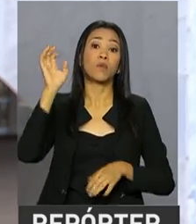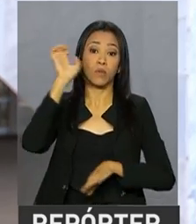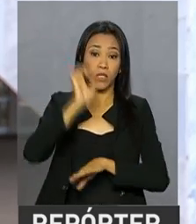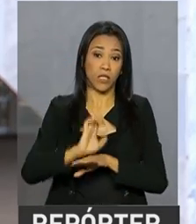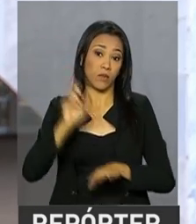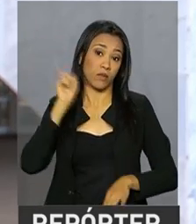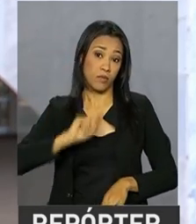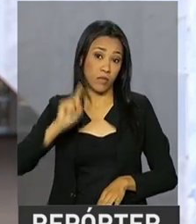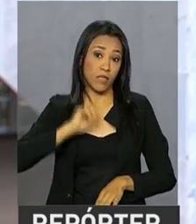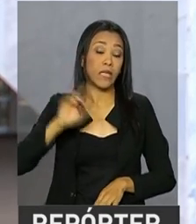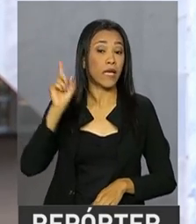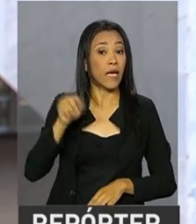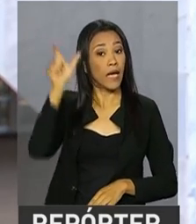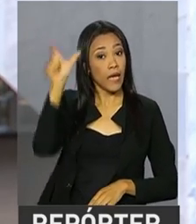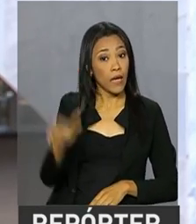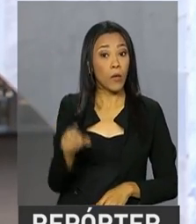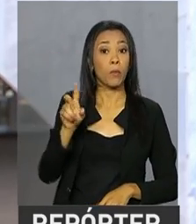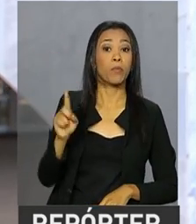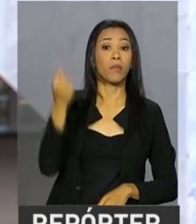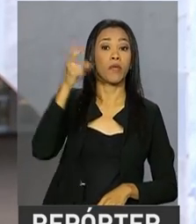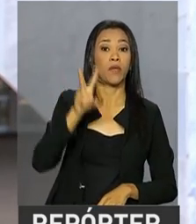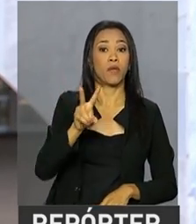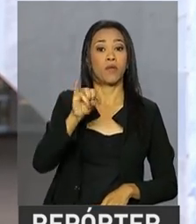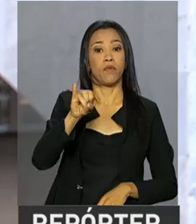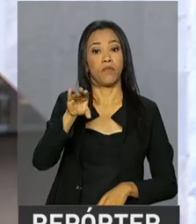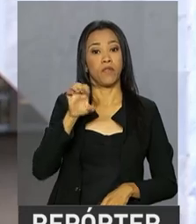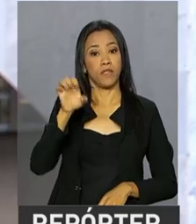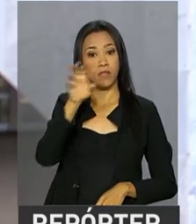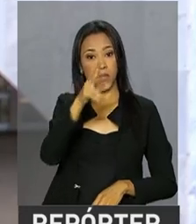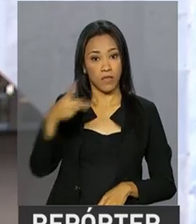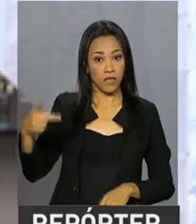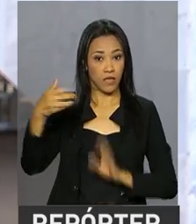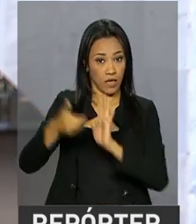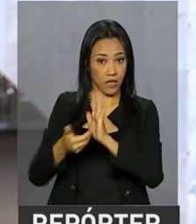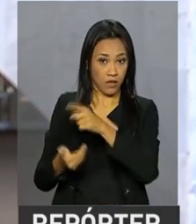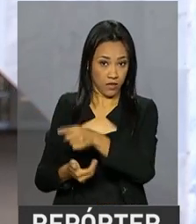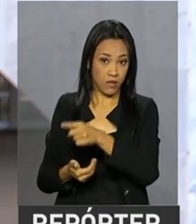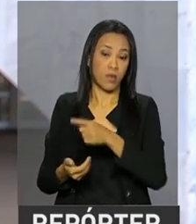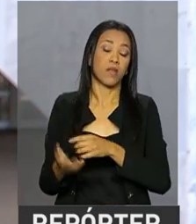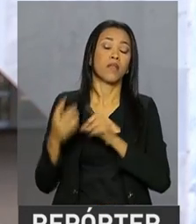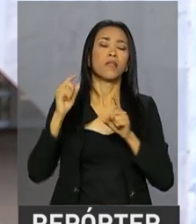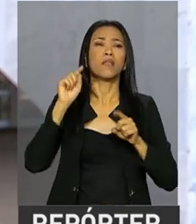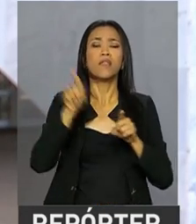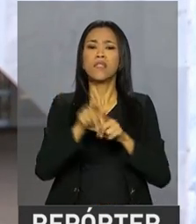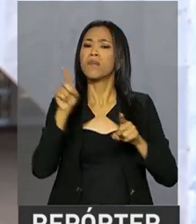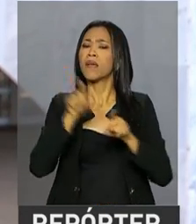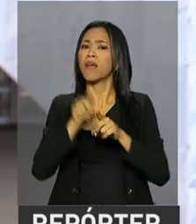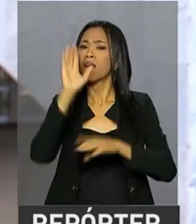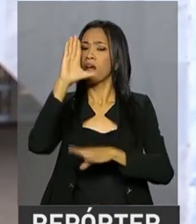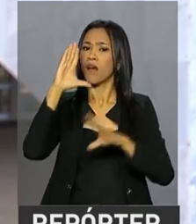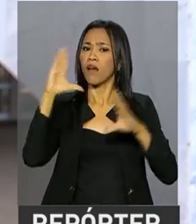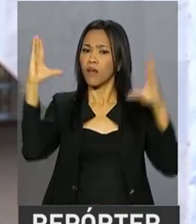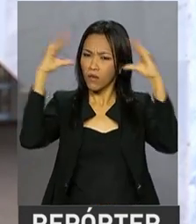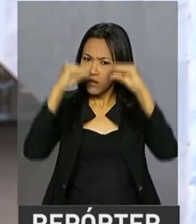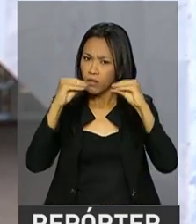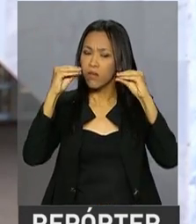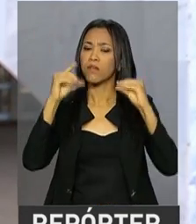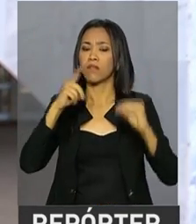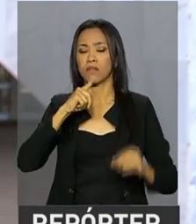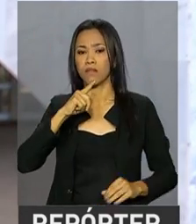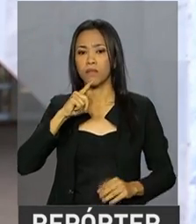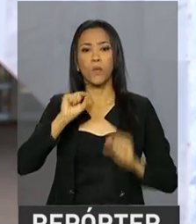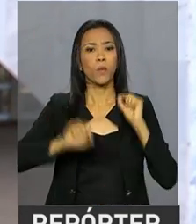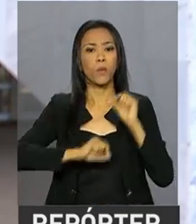primeiro vice-presidente da Câmara dos Deputados. E aí, Leandro, já no começo da noite, o presidente tem um compromisso, ele participa